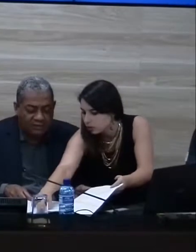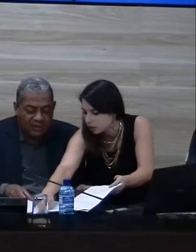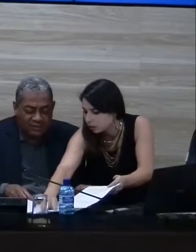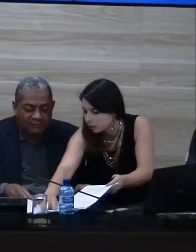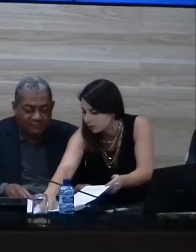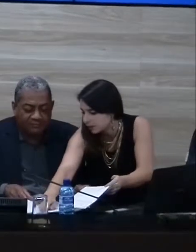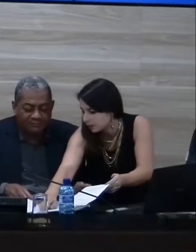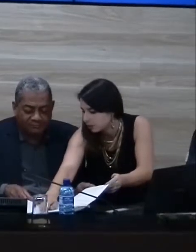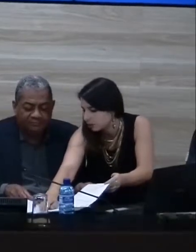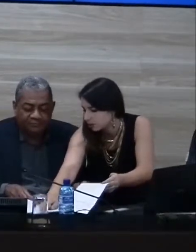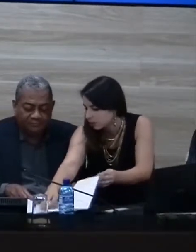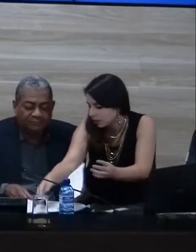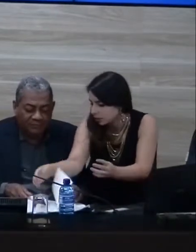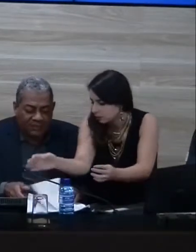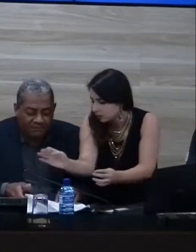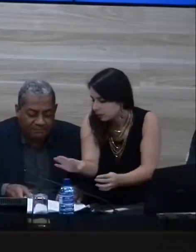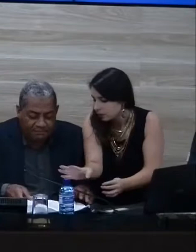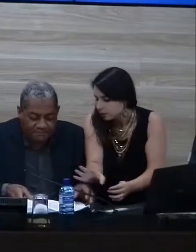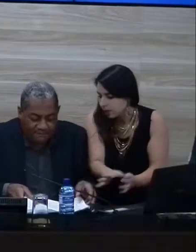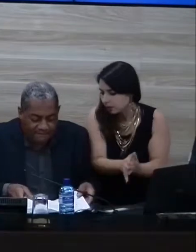E de acordo com o...